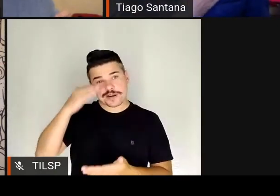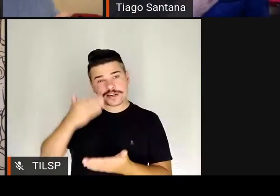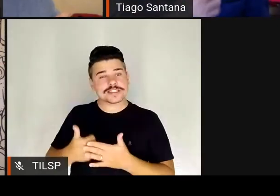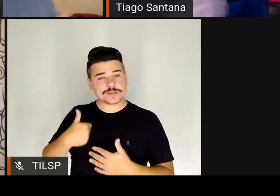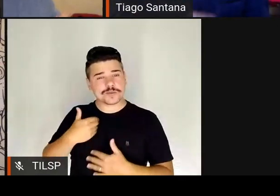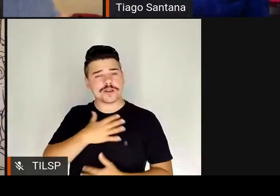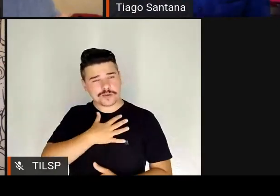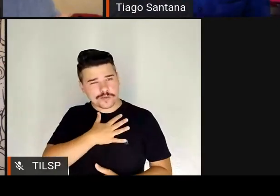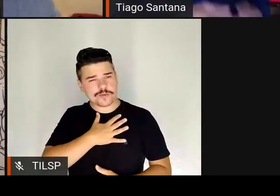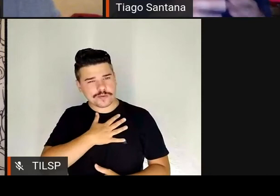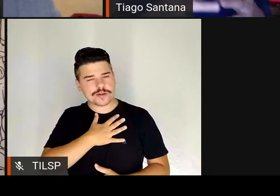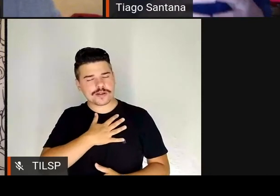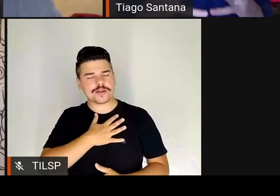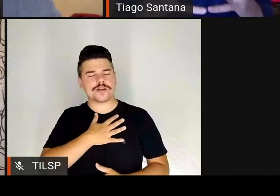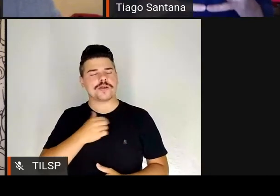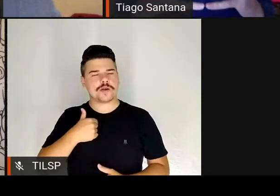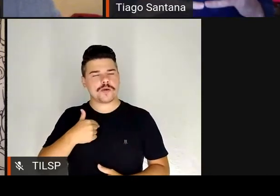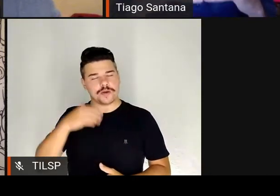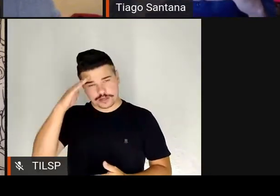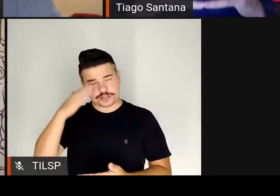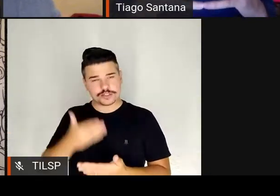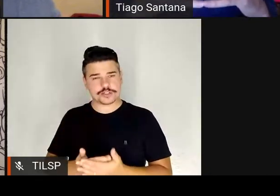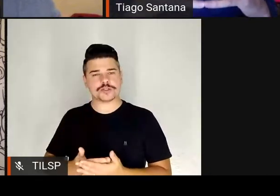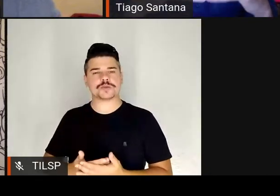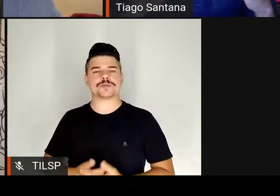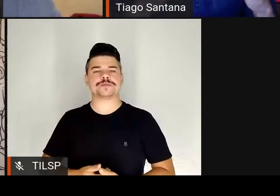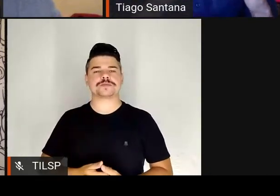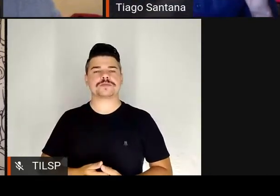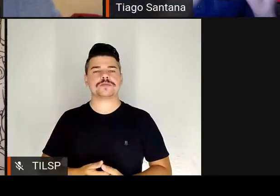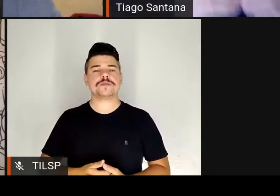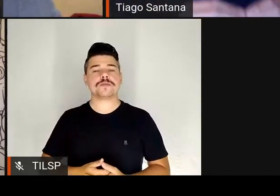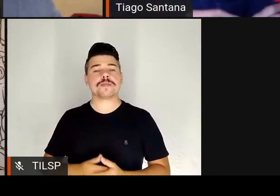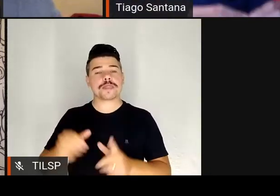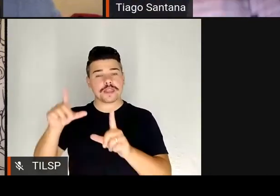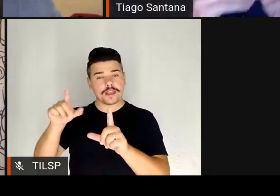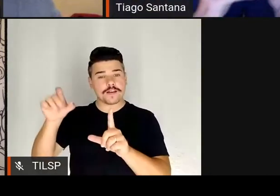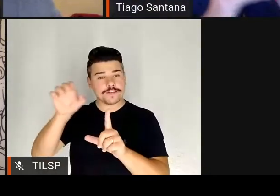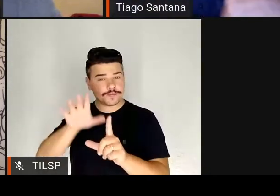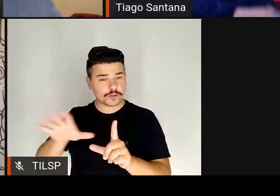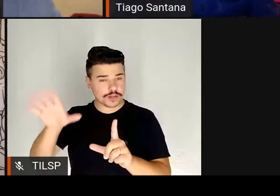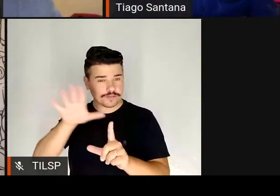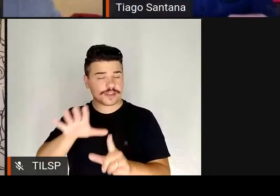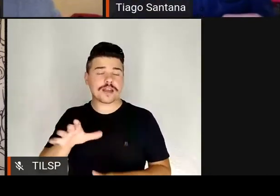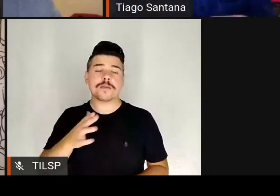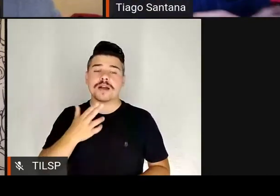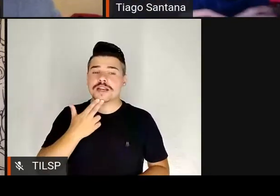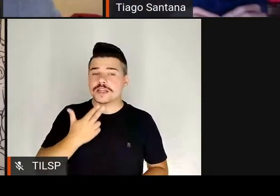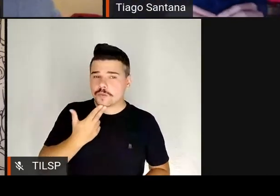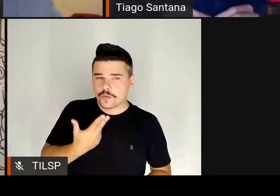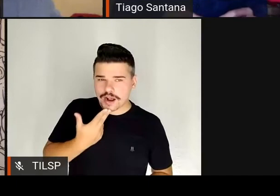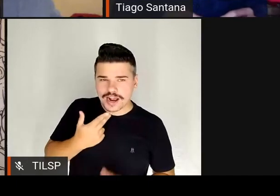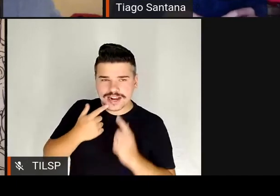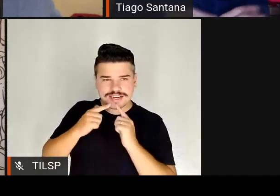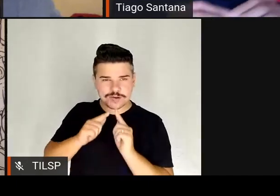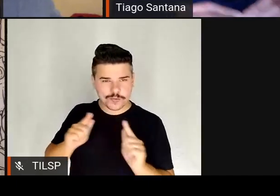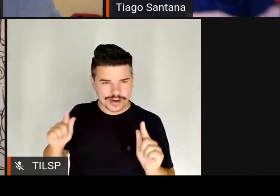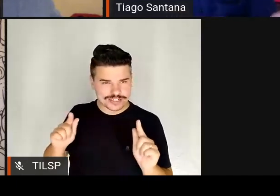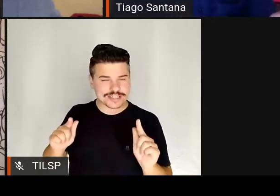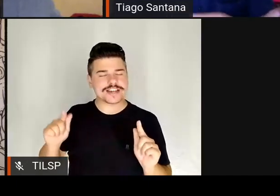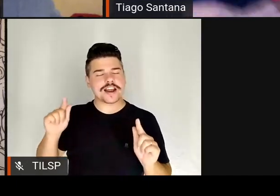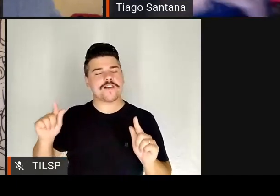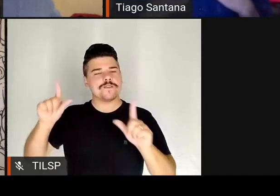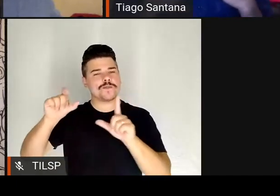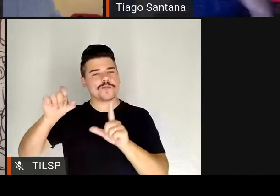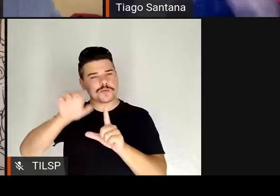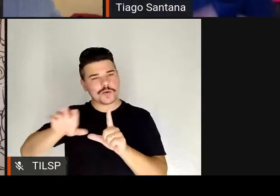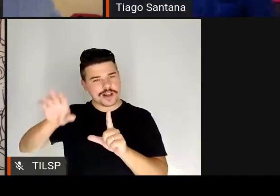muito, Sérgio, a fotografia é uma linguagem, é um aparato que, por